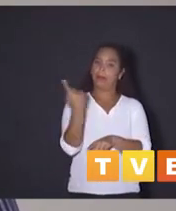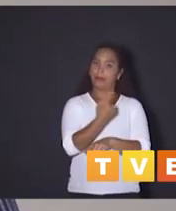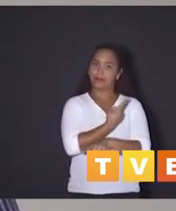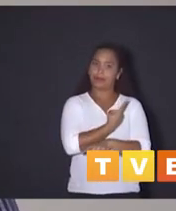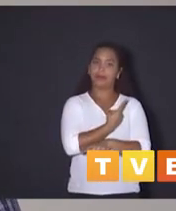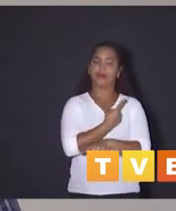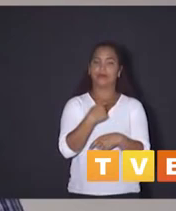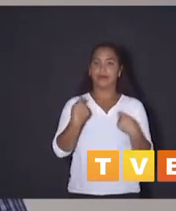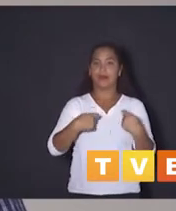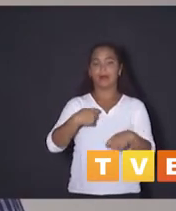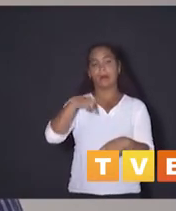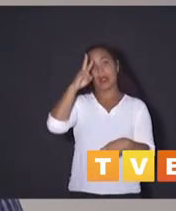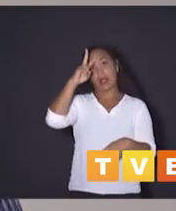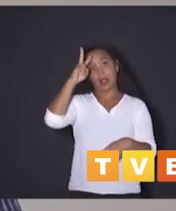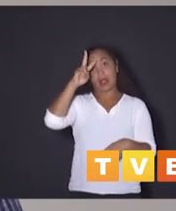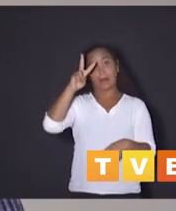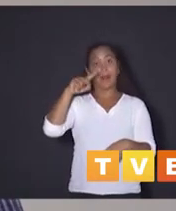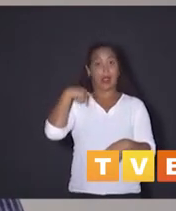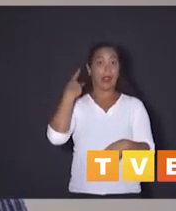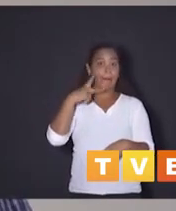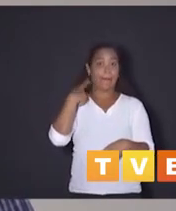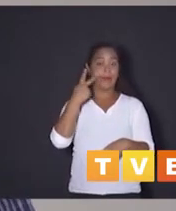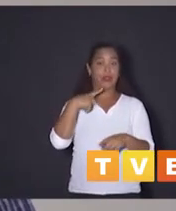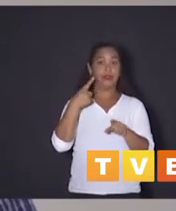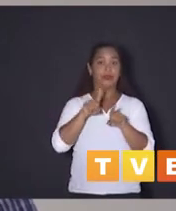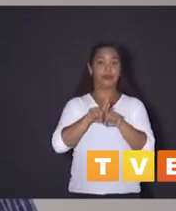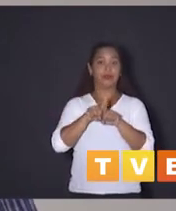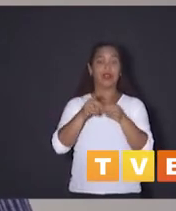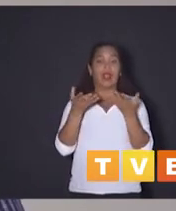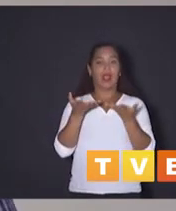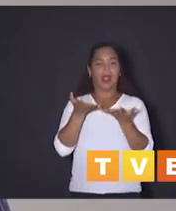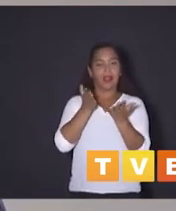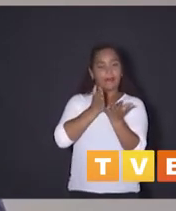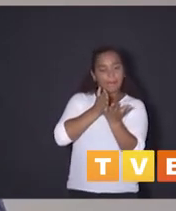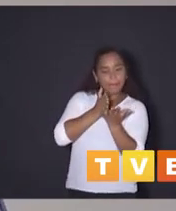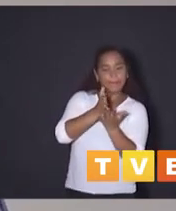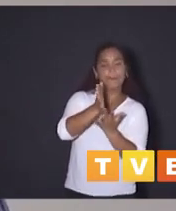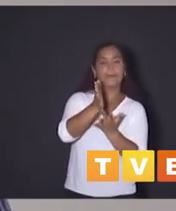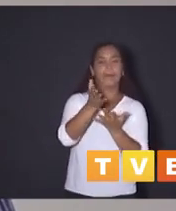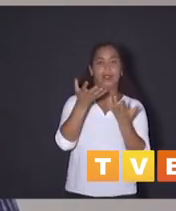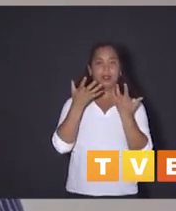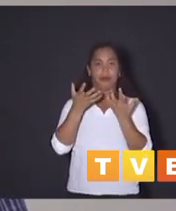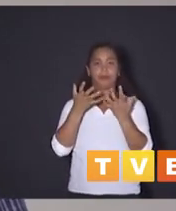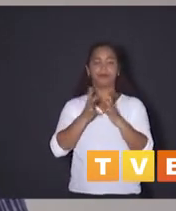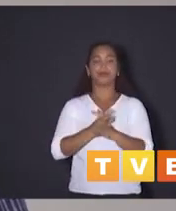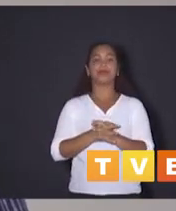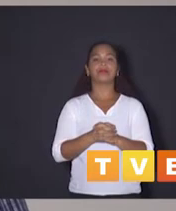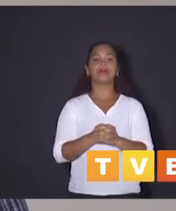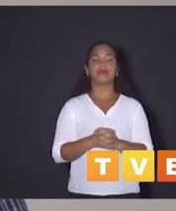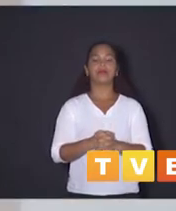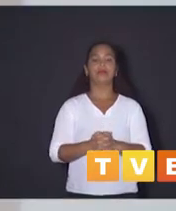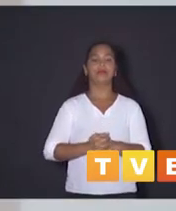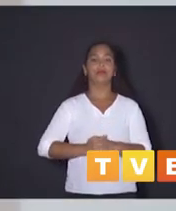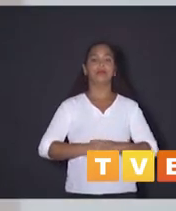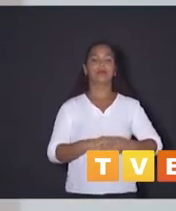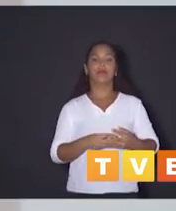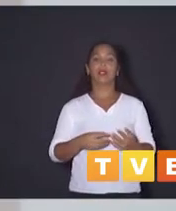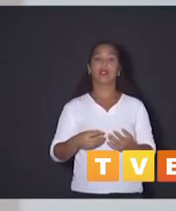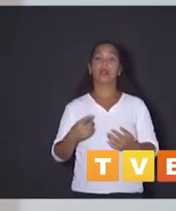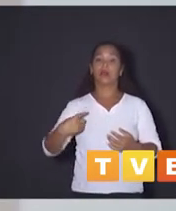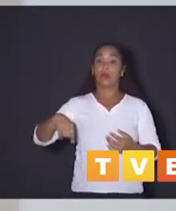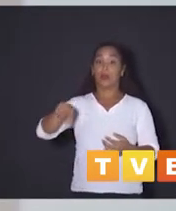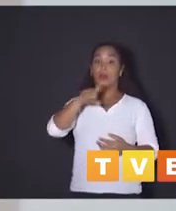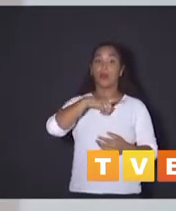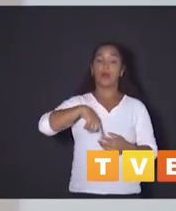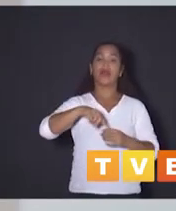de falar que é esse ato político e é nesse tema que eu queria nesse ponto eu queria assistir como 6a a forma como se é